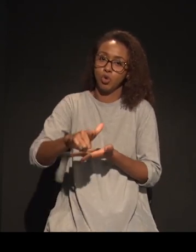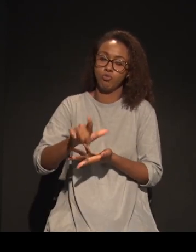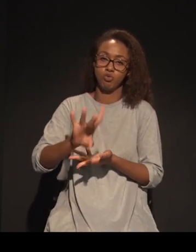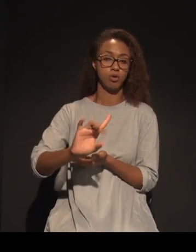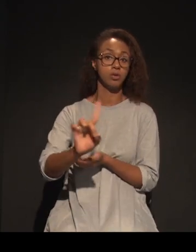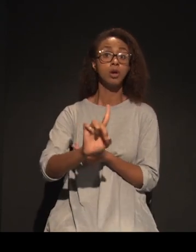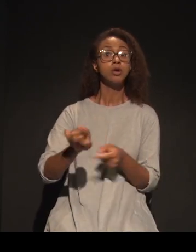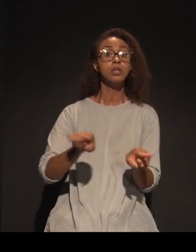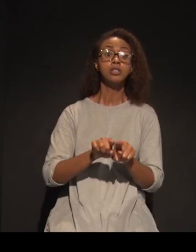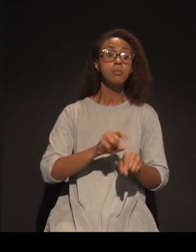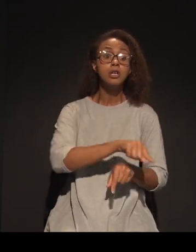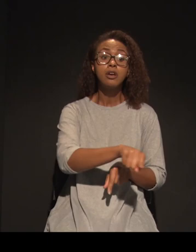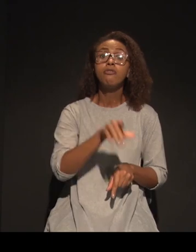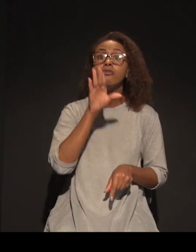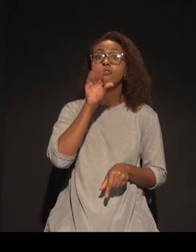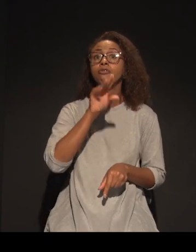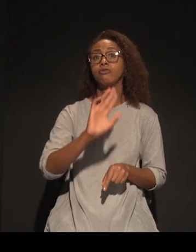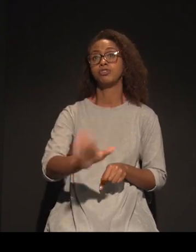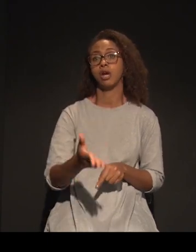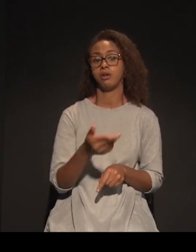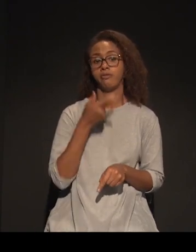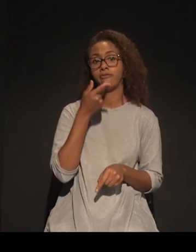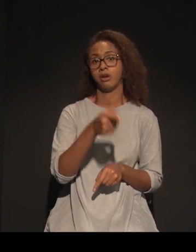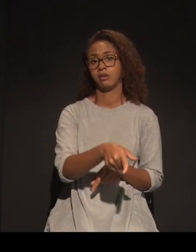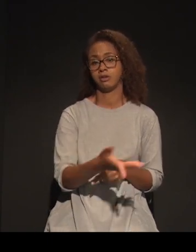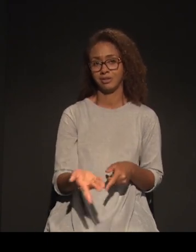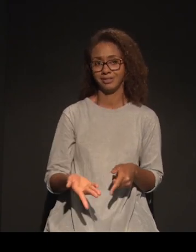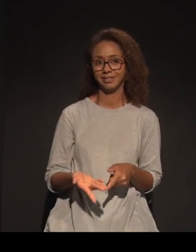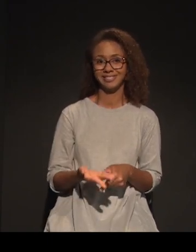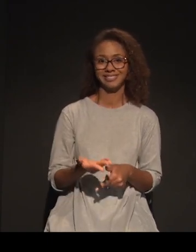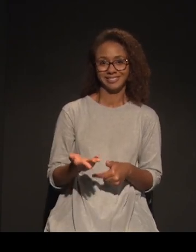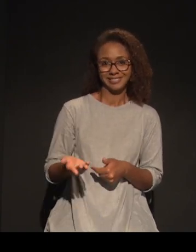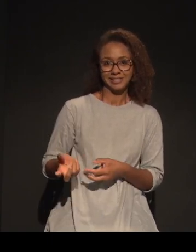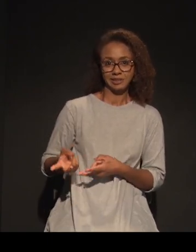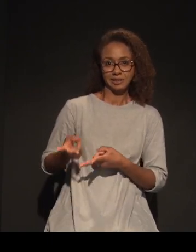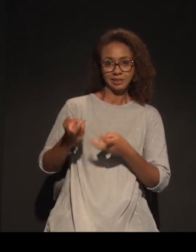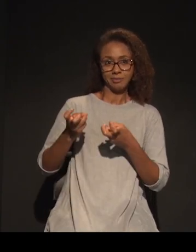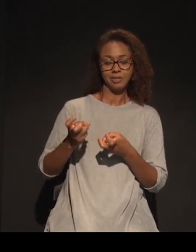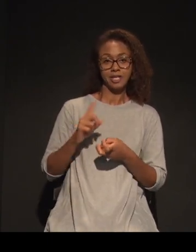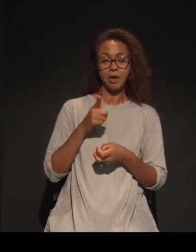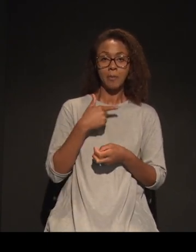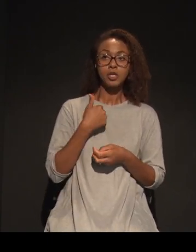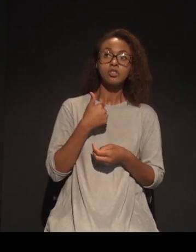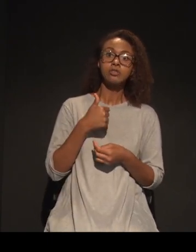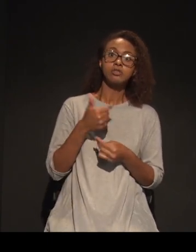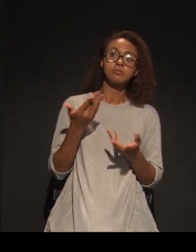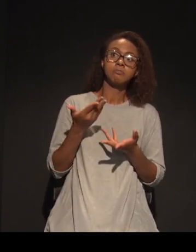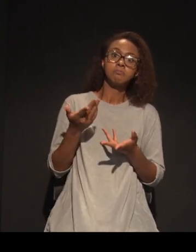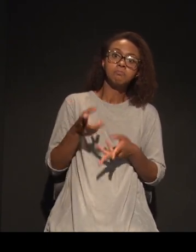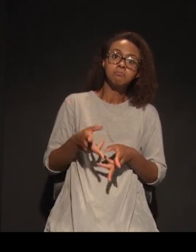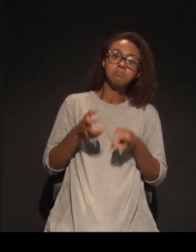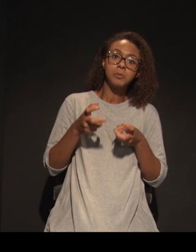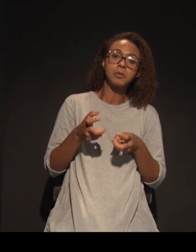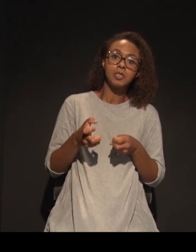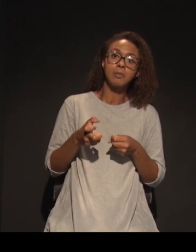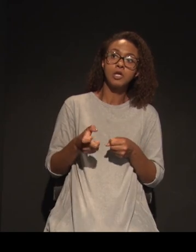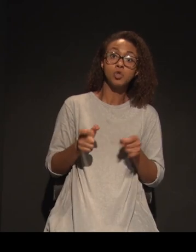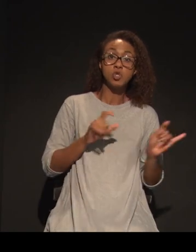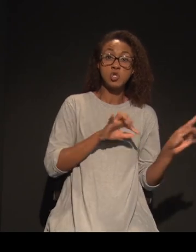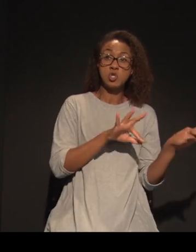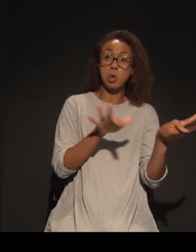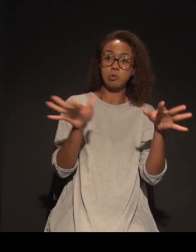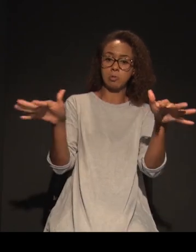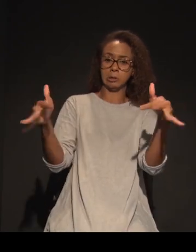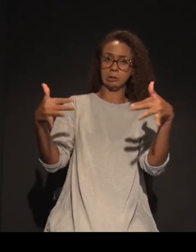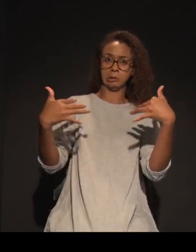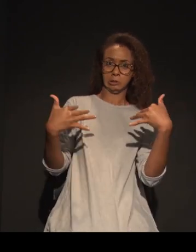pra quem é falante é porque é como a gente está vendo essa conta os olhos do mundo voltados à pessoa não acho que não não tão do